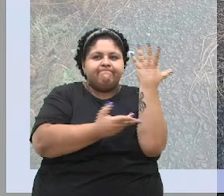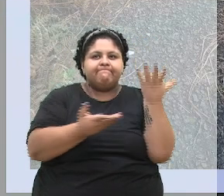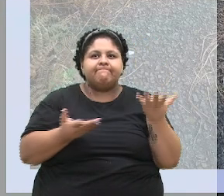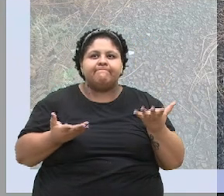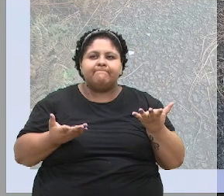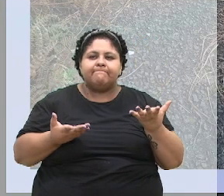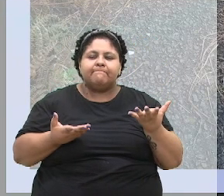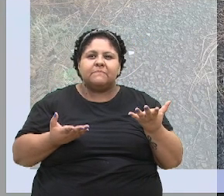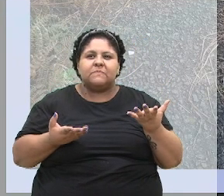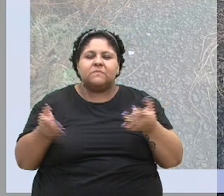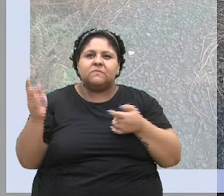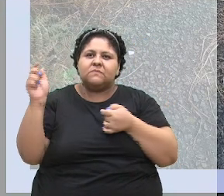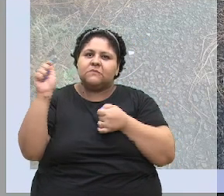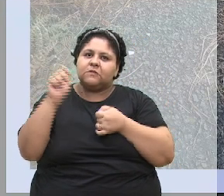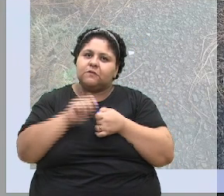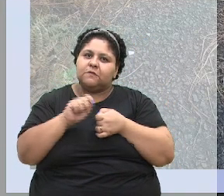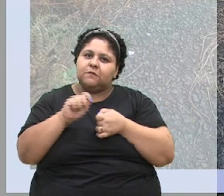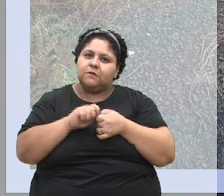foi feito